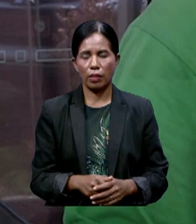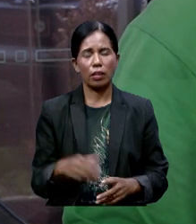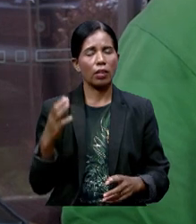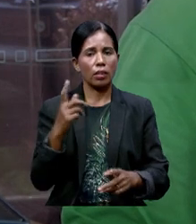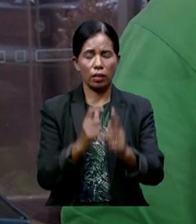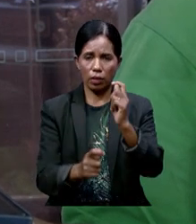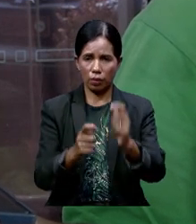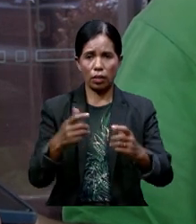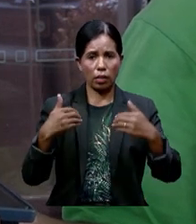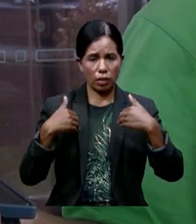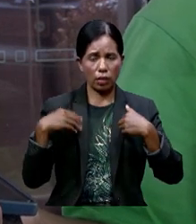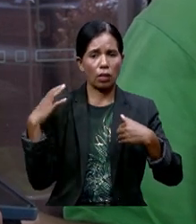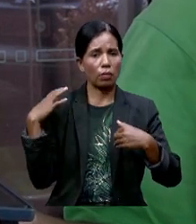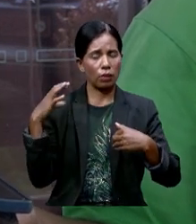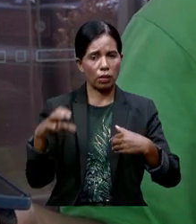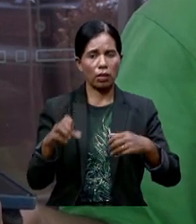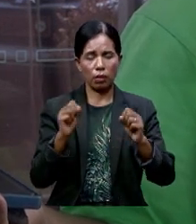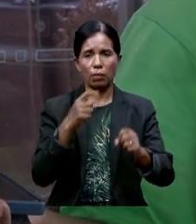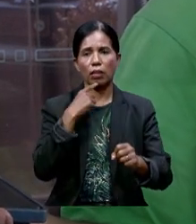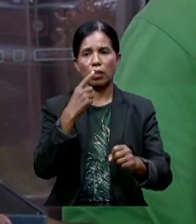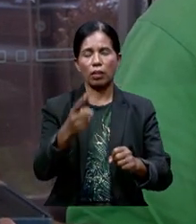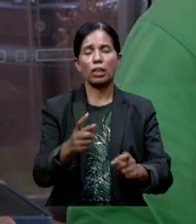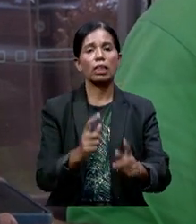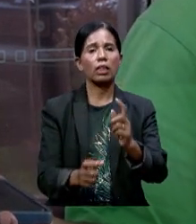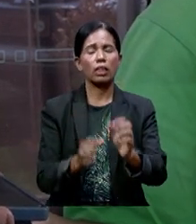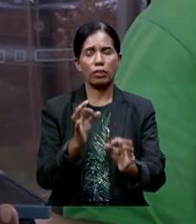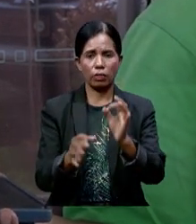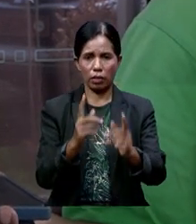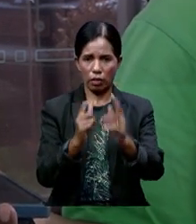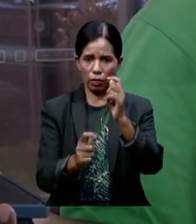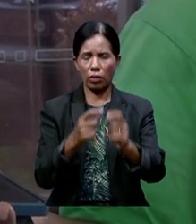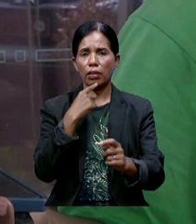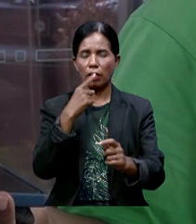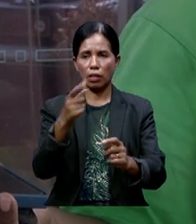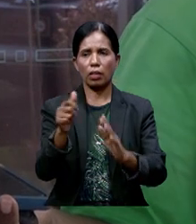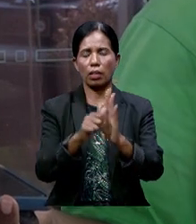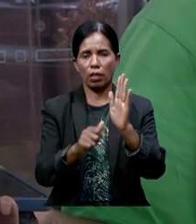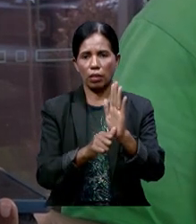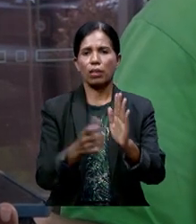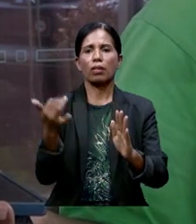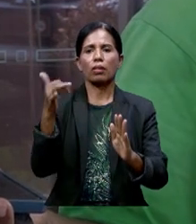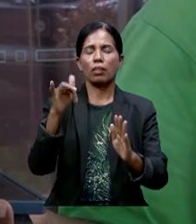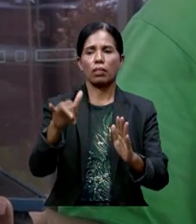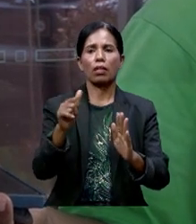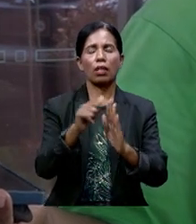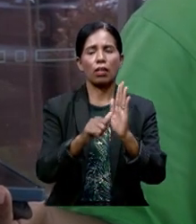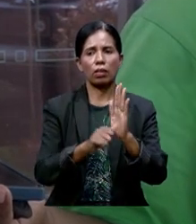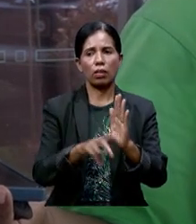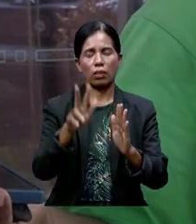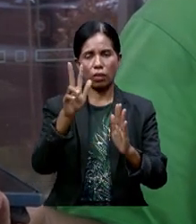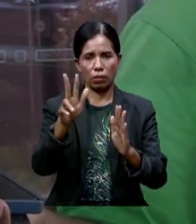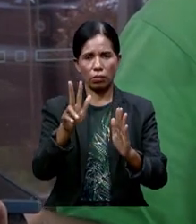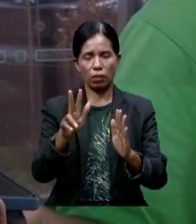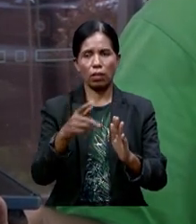tribunal, mas que competência tu até ter, né? Se o tribunal deixa nona, cada, né, e artigo sirne de artigo tolo e acordão,